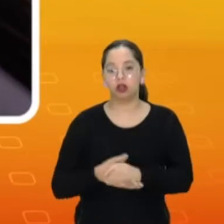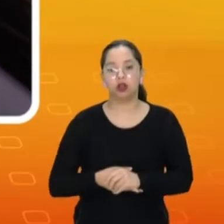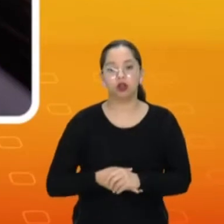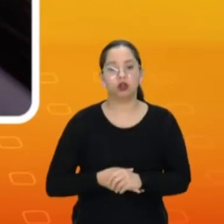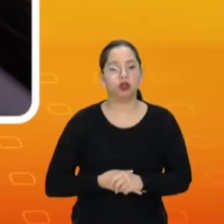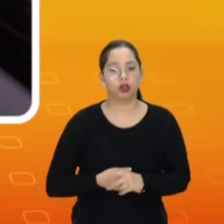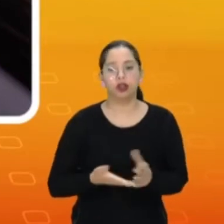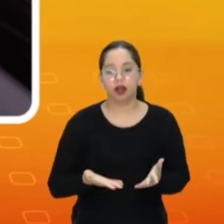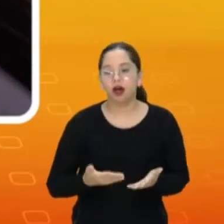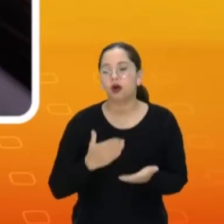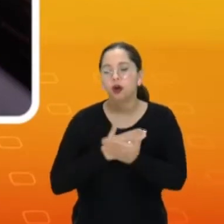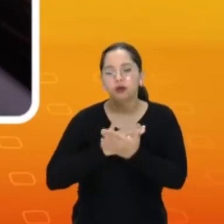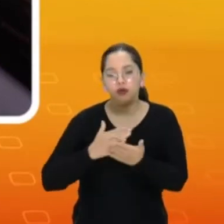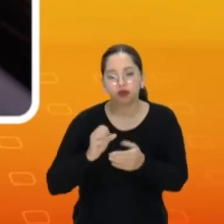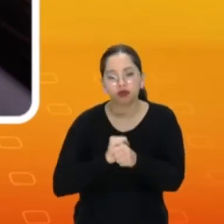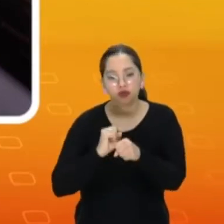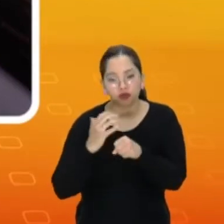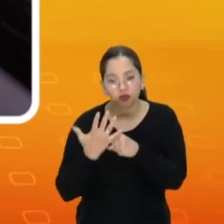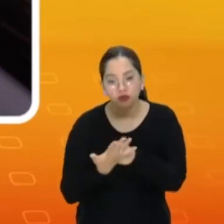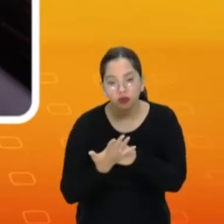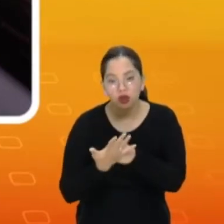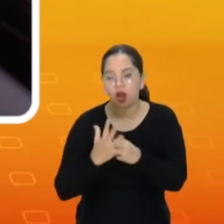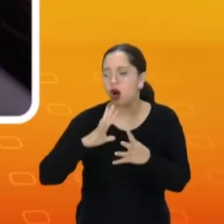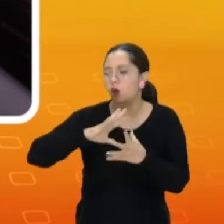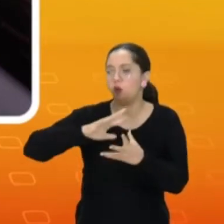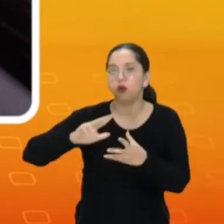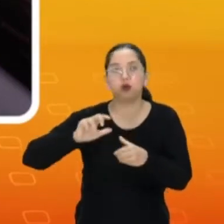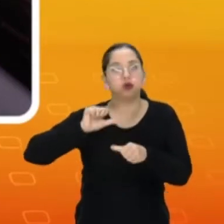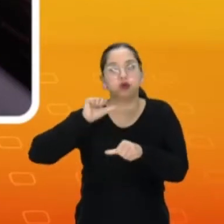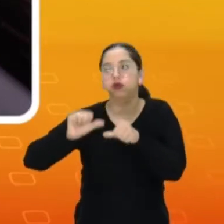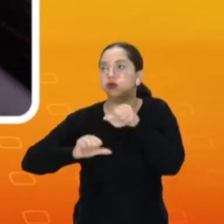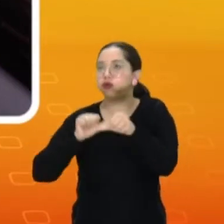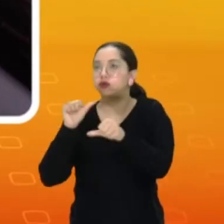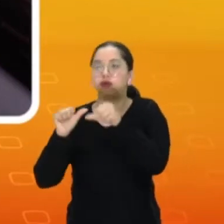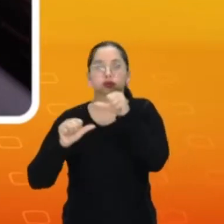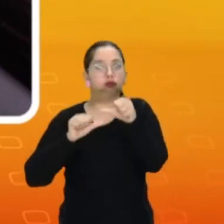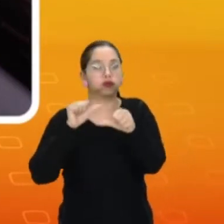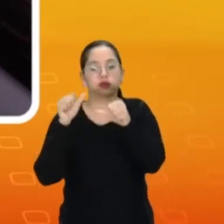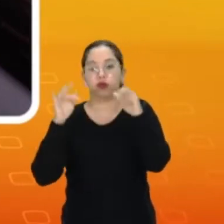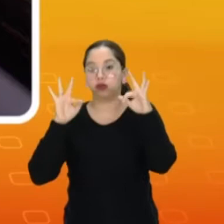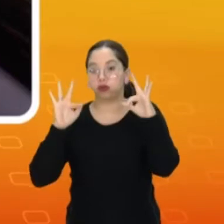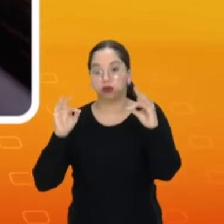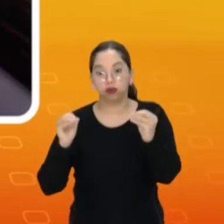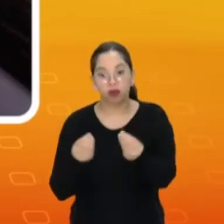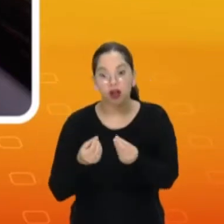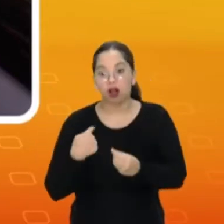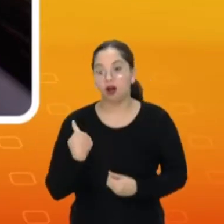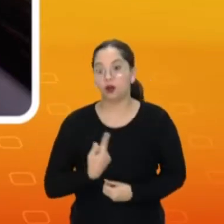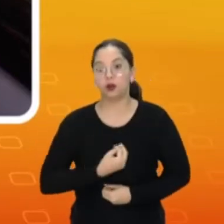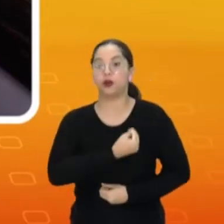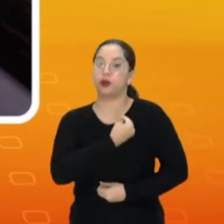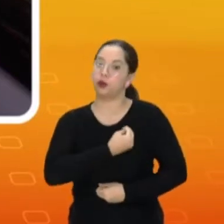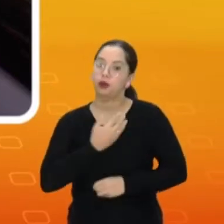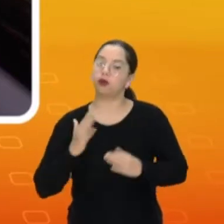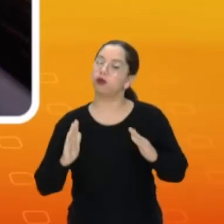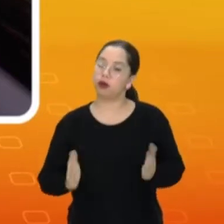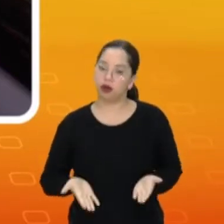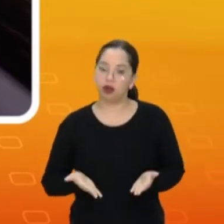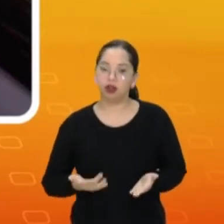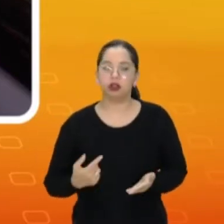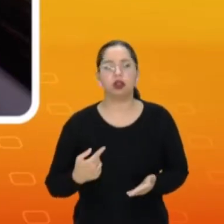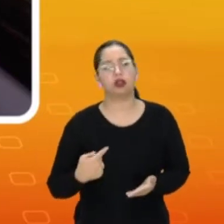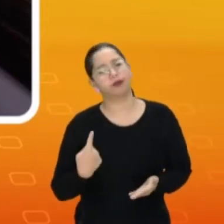devido a pandemia mundo mudou tudo mudou a gente tá devendo está a forma como a gente